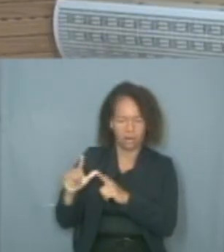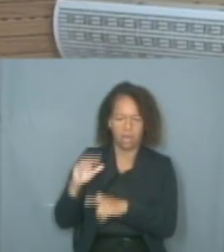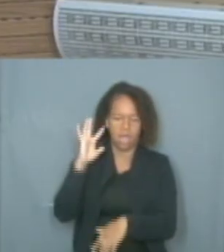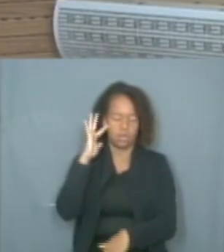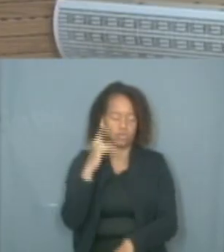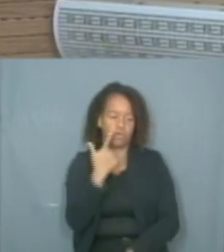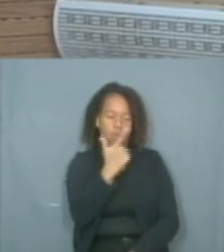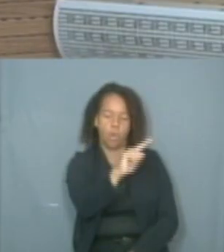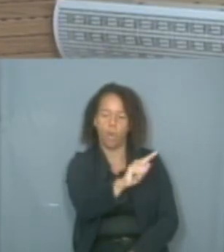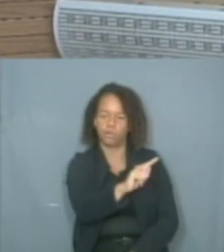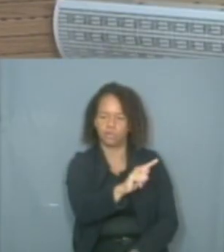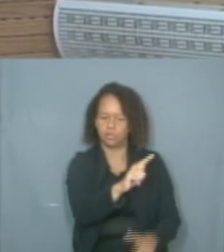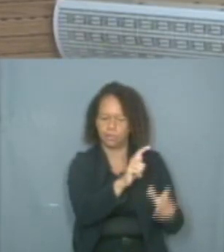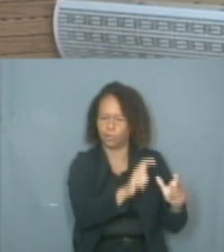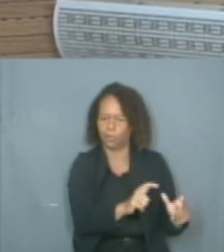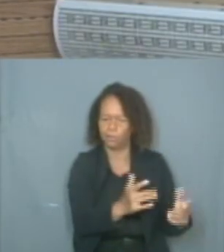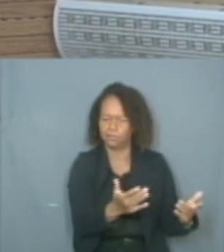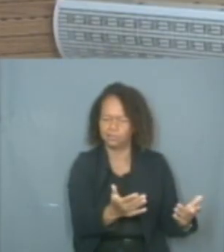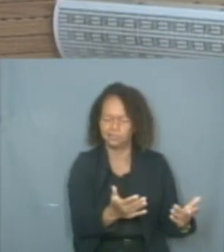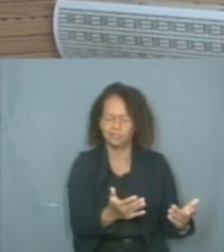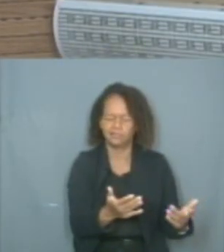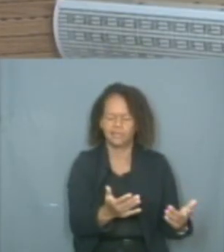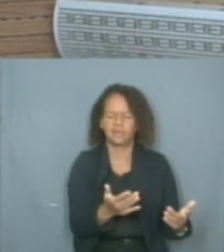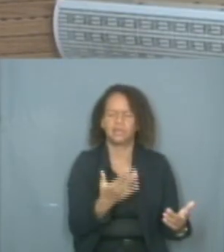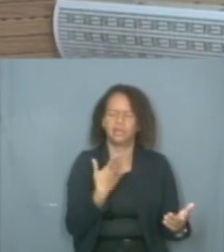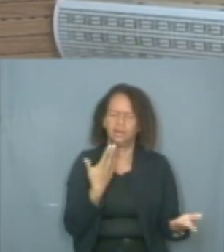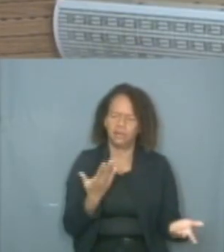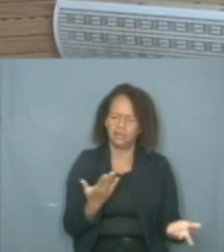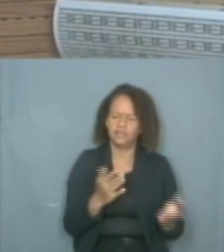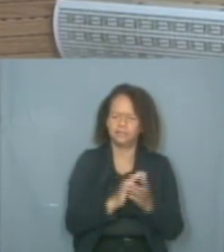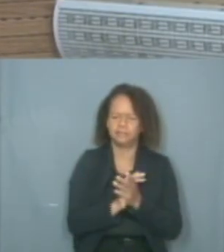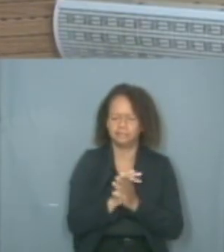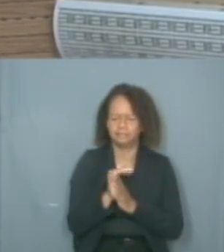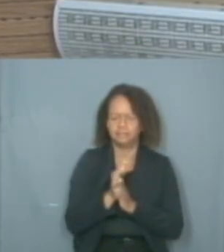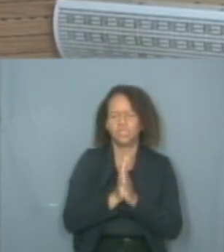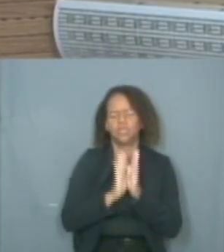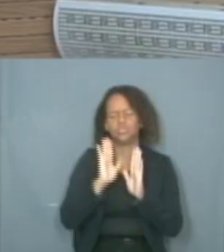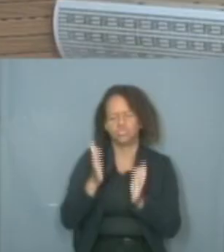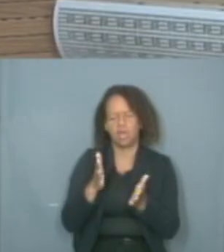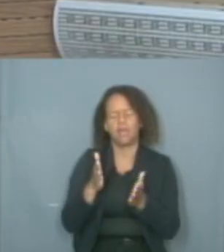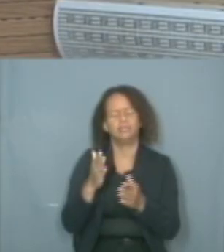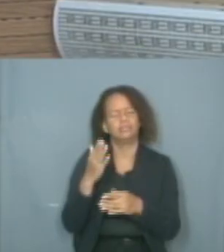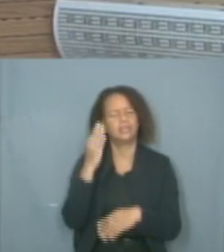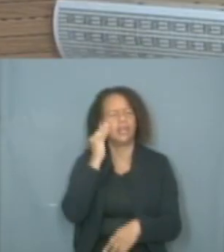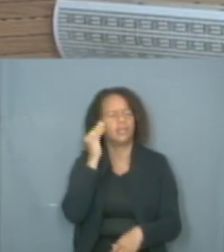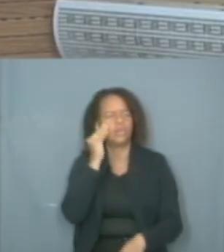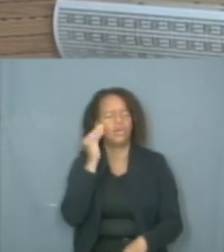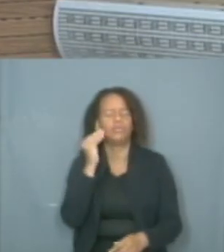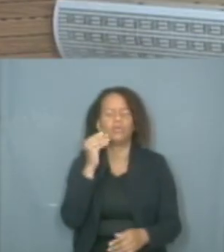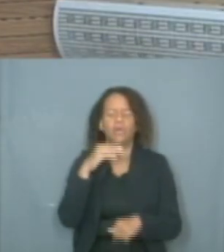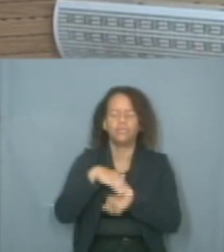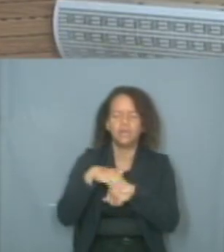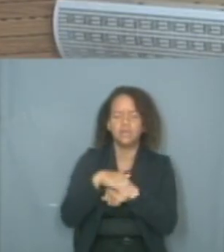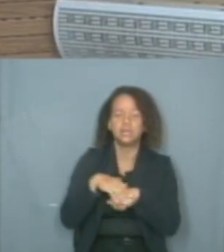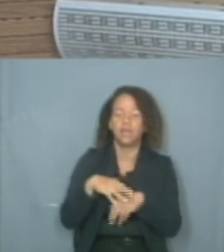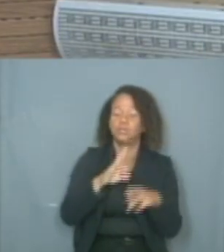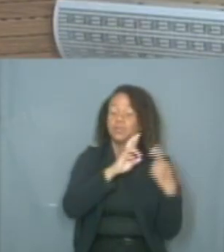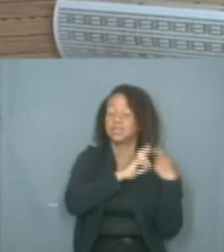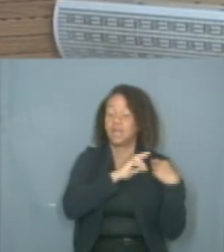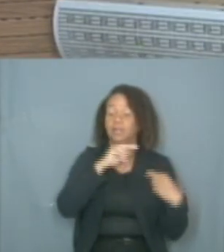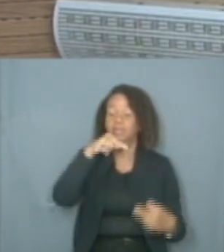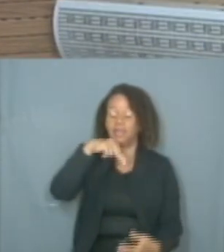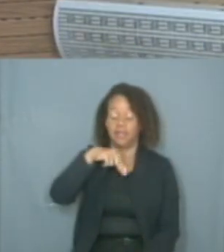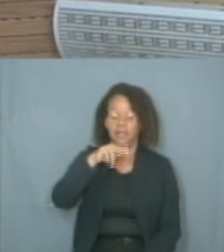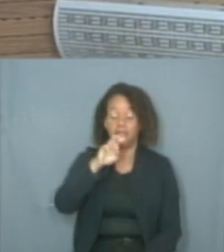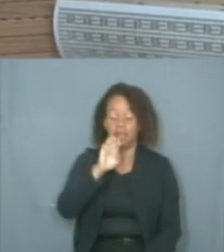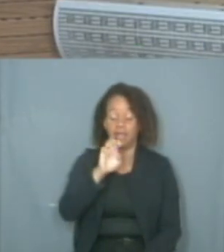resolva com outro ente. E aí, o ente público, a gente já procurou aqui saber, é de responsabilidade da Neoenergia,